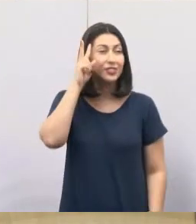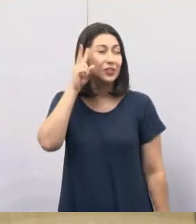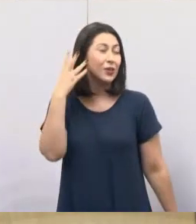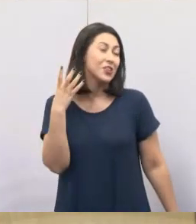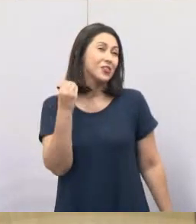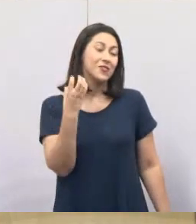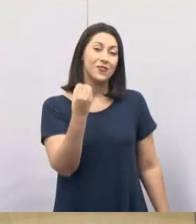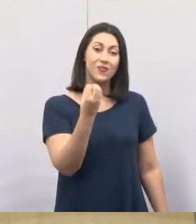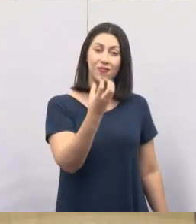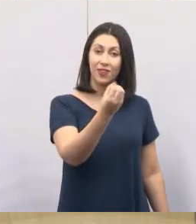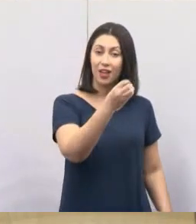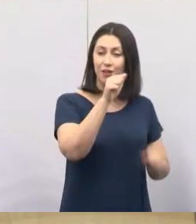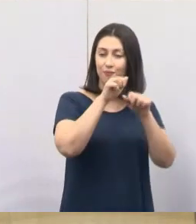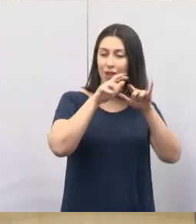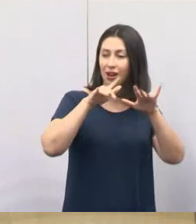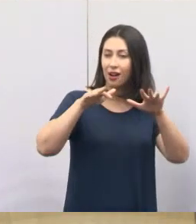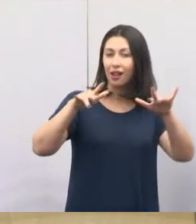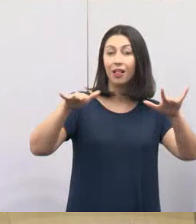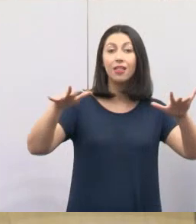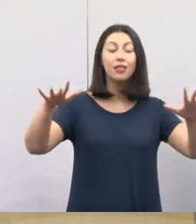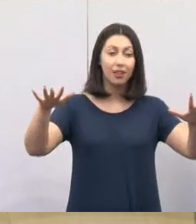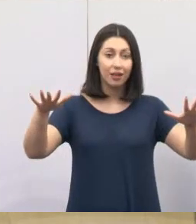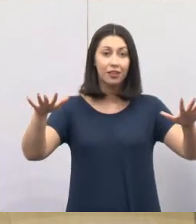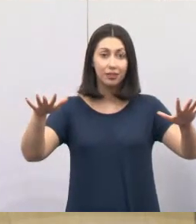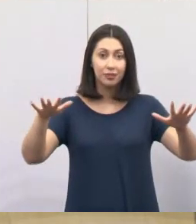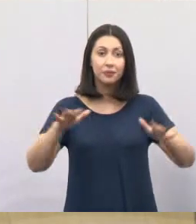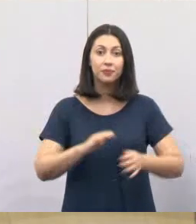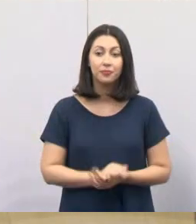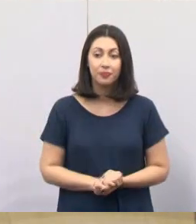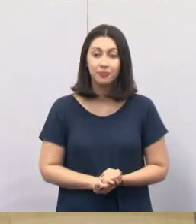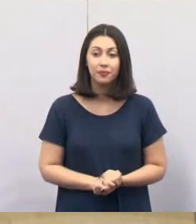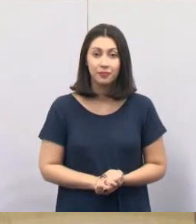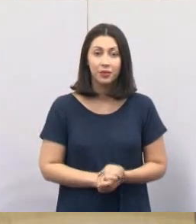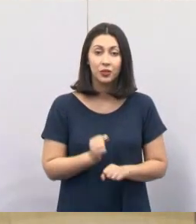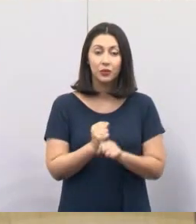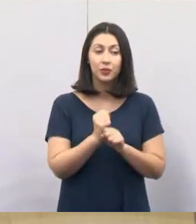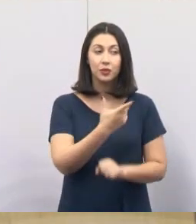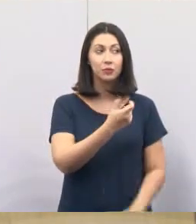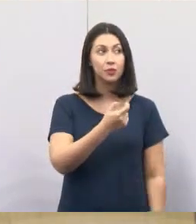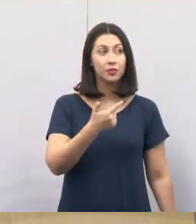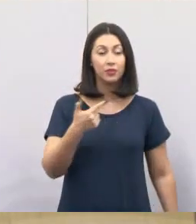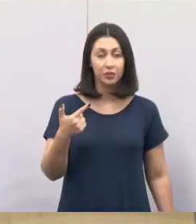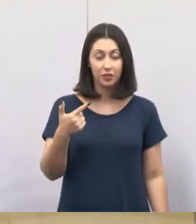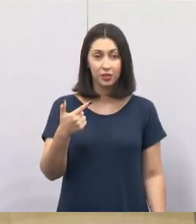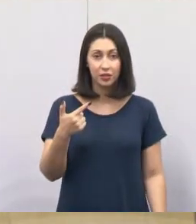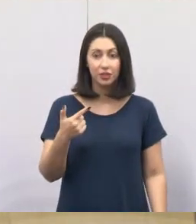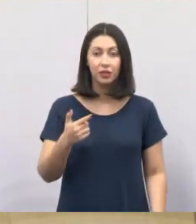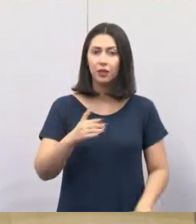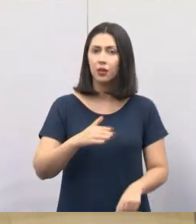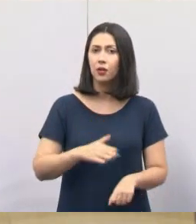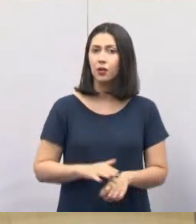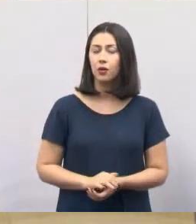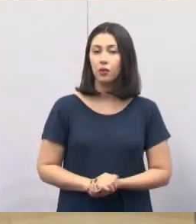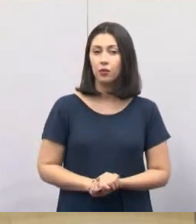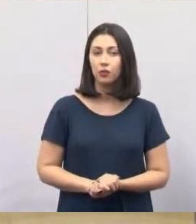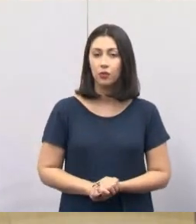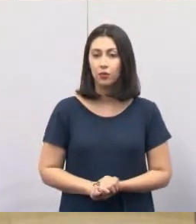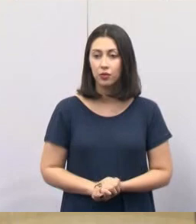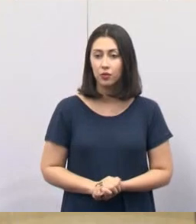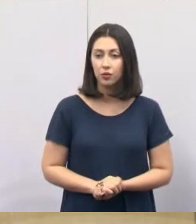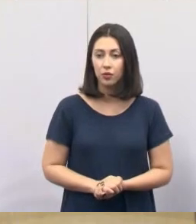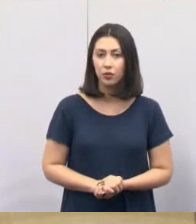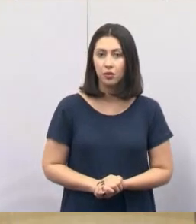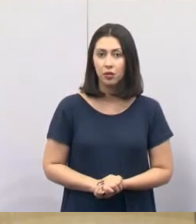Viajam, para a Ventana Sur 2022, o mais importante mercado